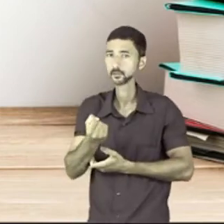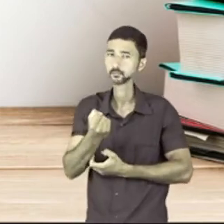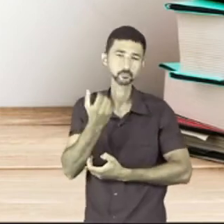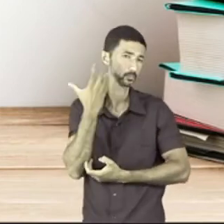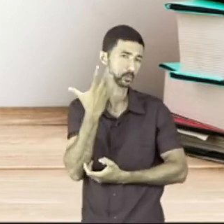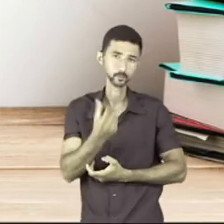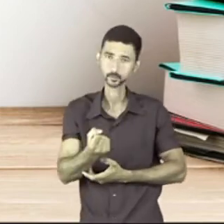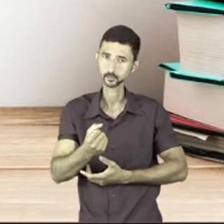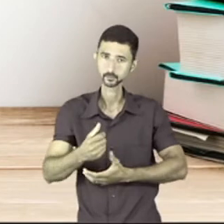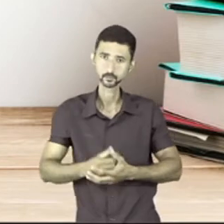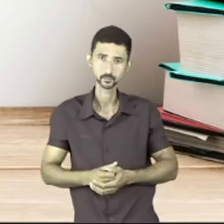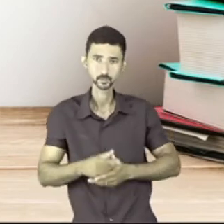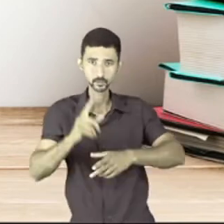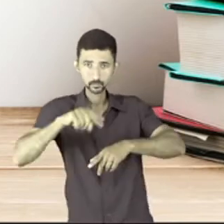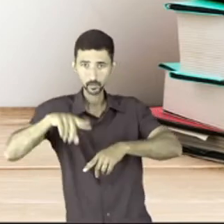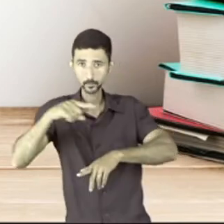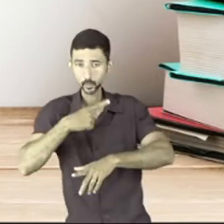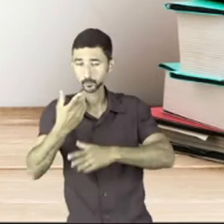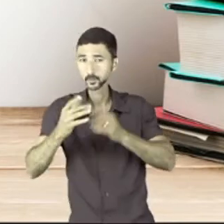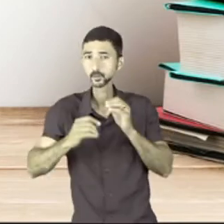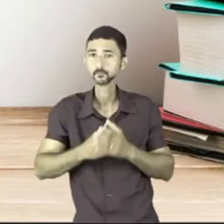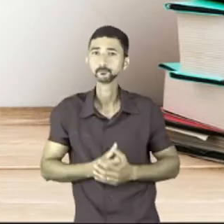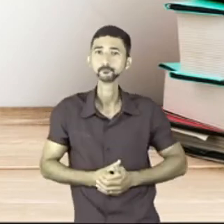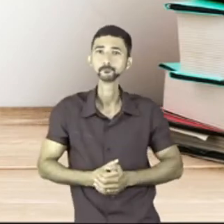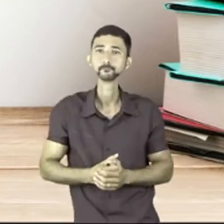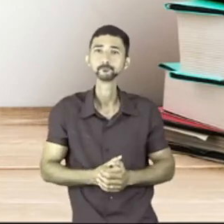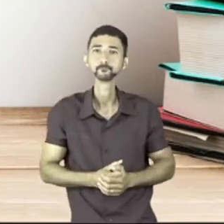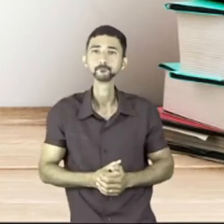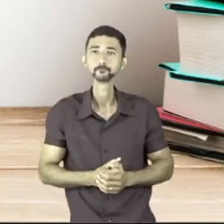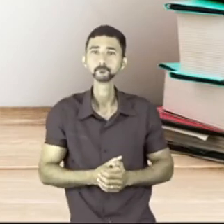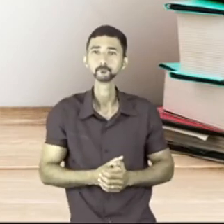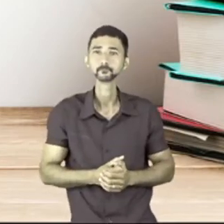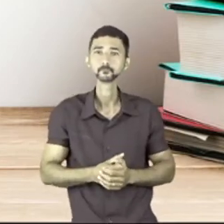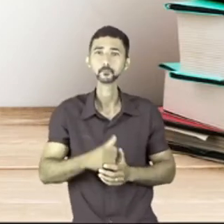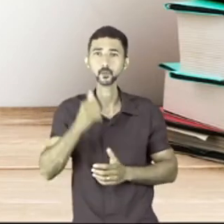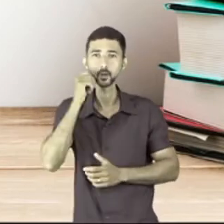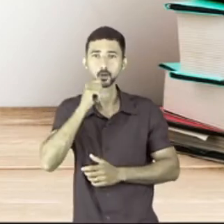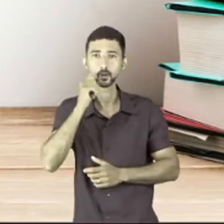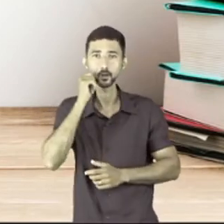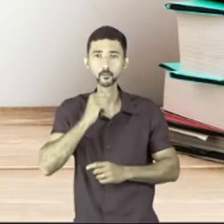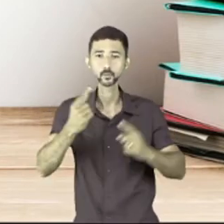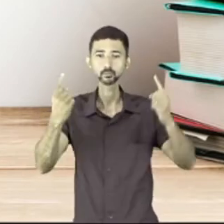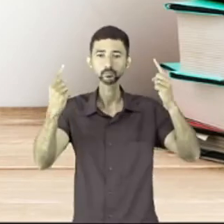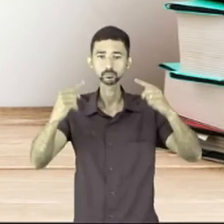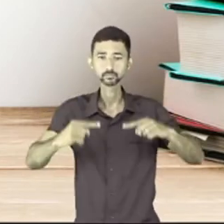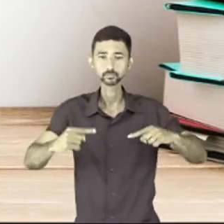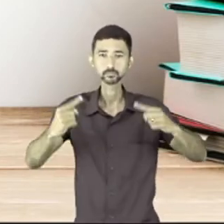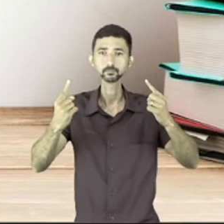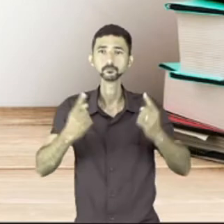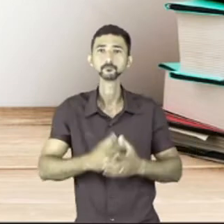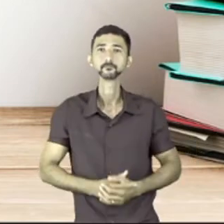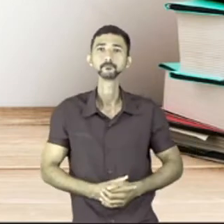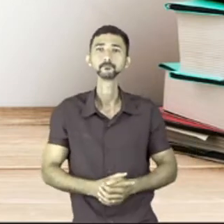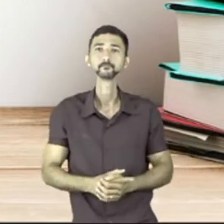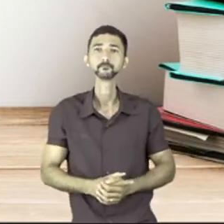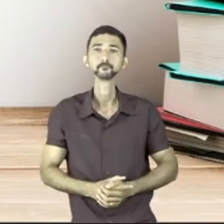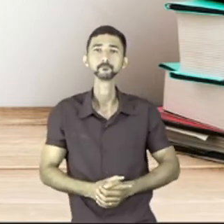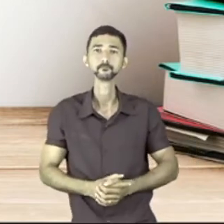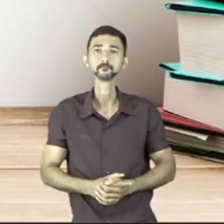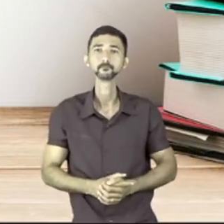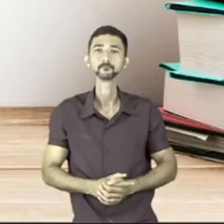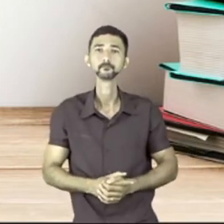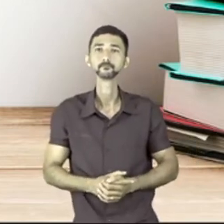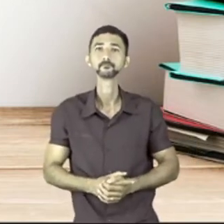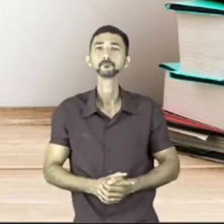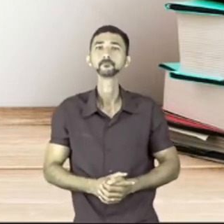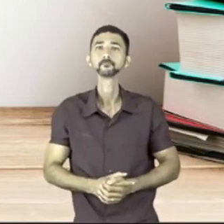não é permitido na luta. As lutadoras se cumprimentam. Esse toque que cada uma